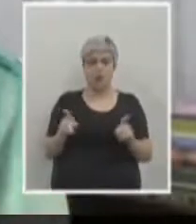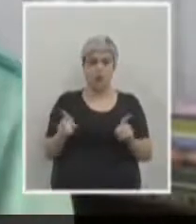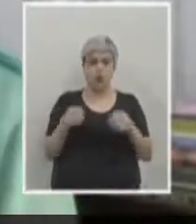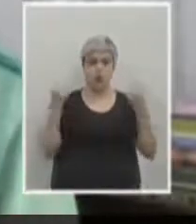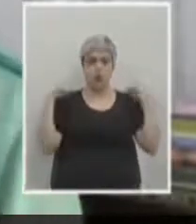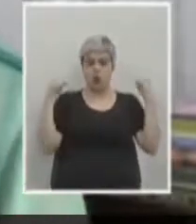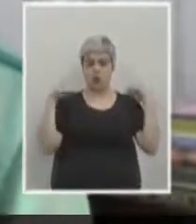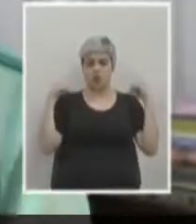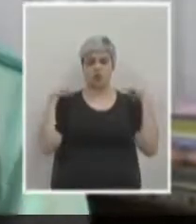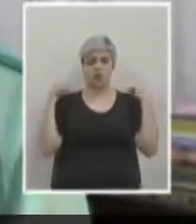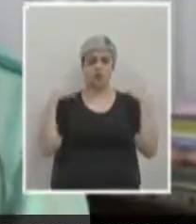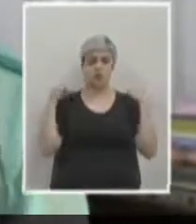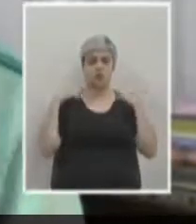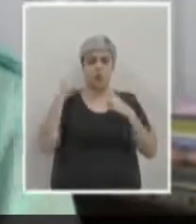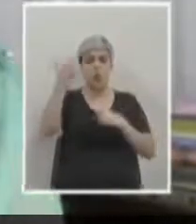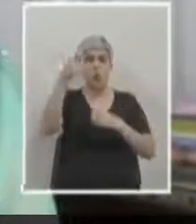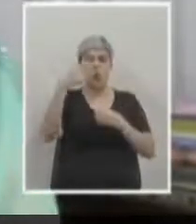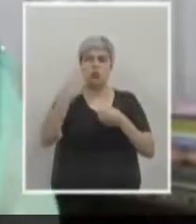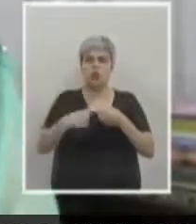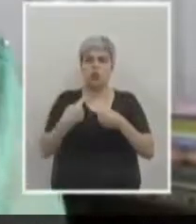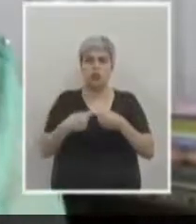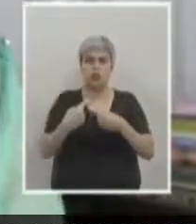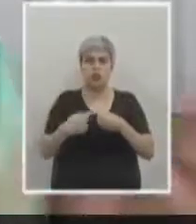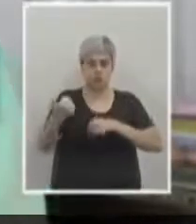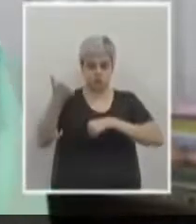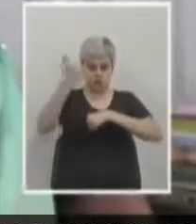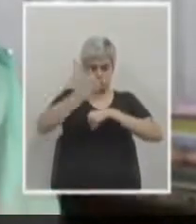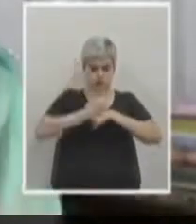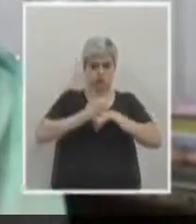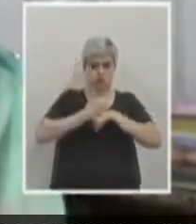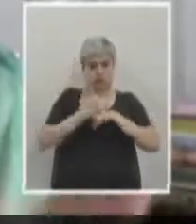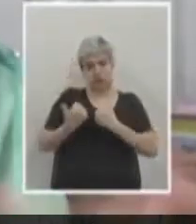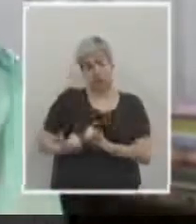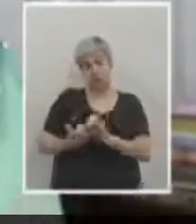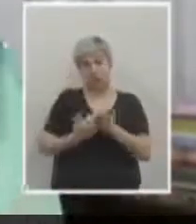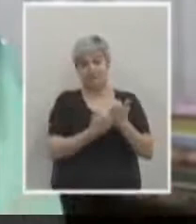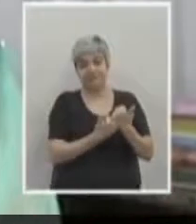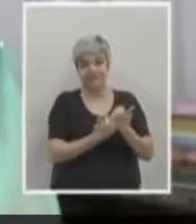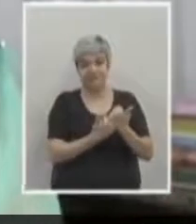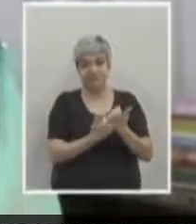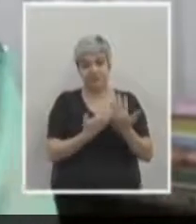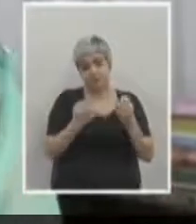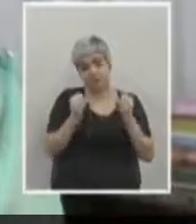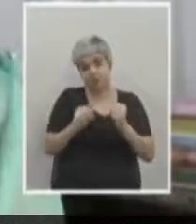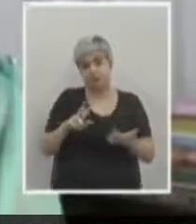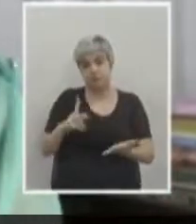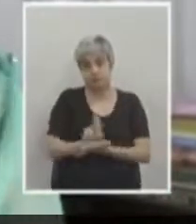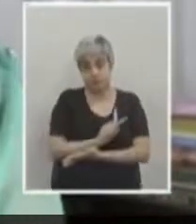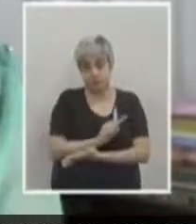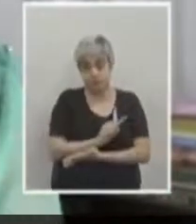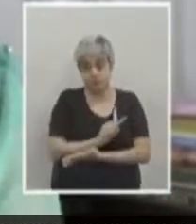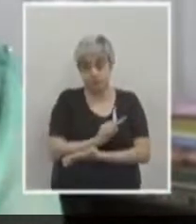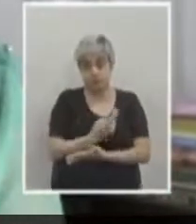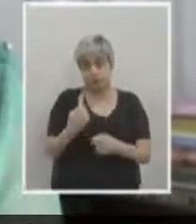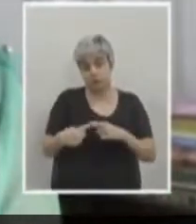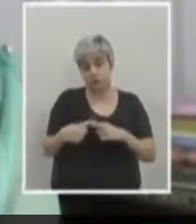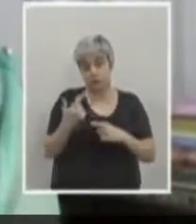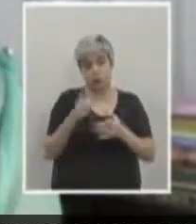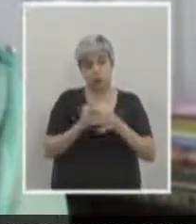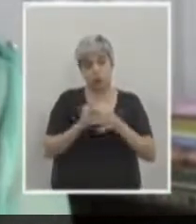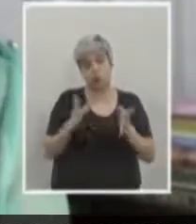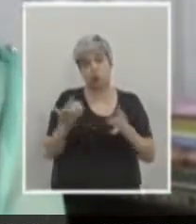lá em Martinho Campos para me substituir, para eu ir para o apoio. Então, não pode, porque vai ser um professor não autorizado, certo? Por isso que foi